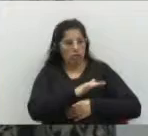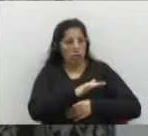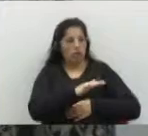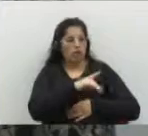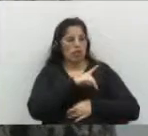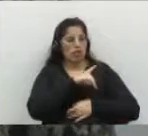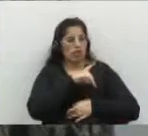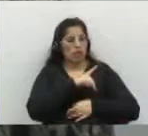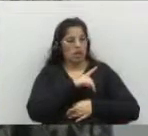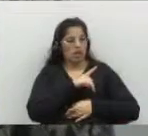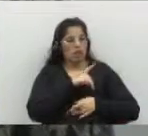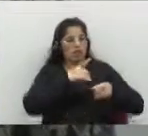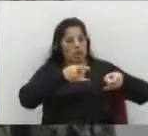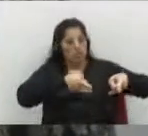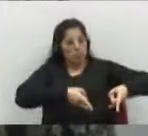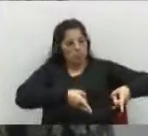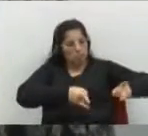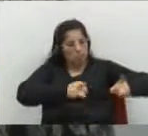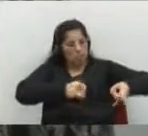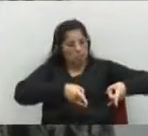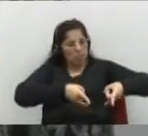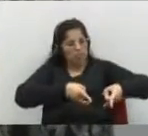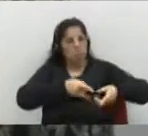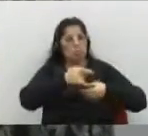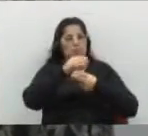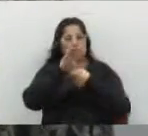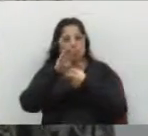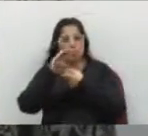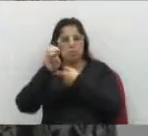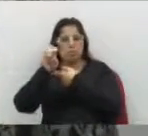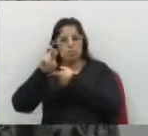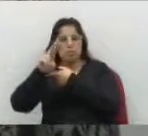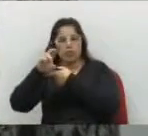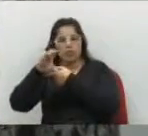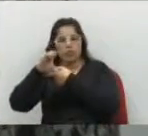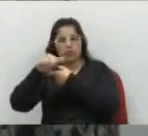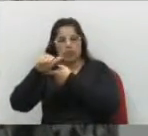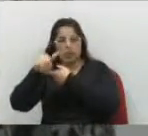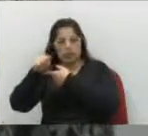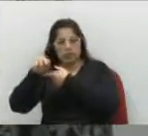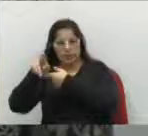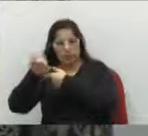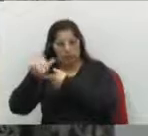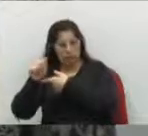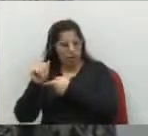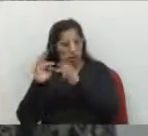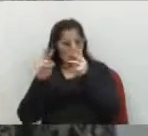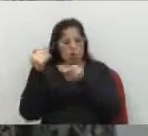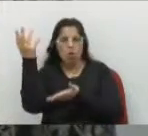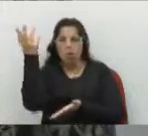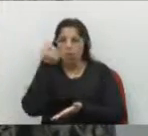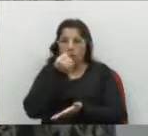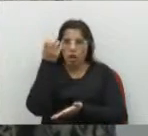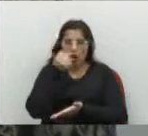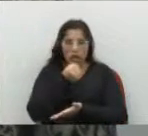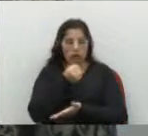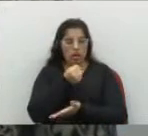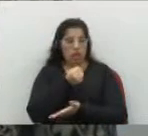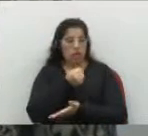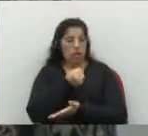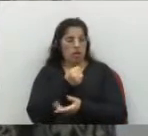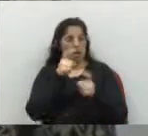no berçário toda a comida diferenciada, todo o leitinho que é indicado pelo pediatra, está ali dentro